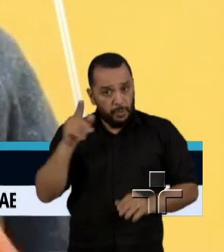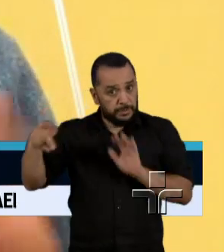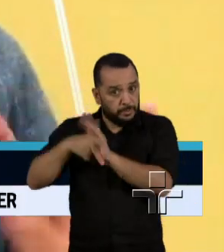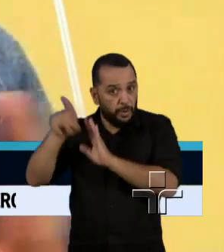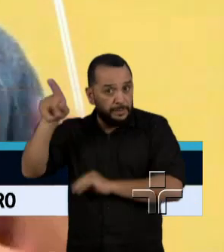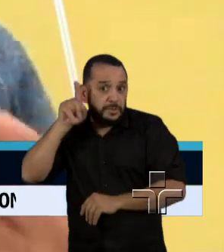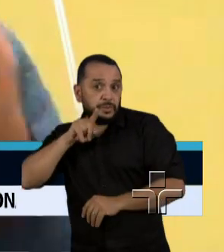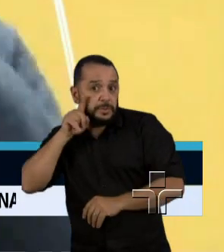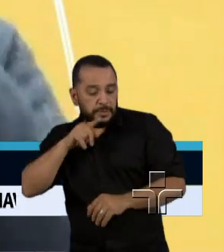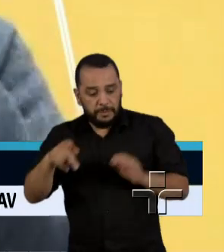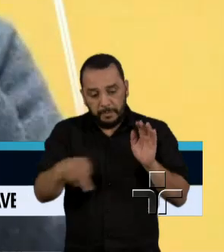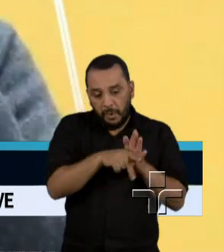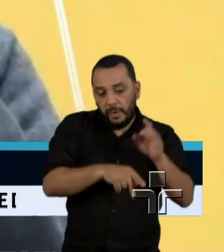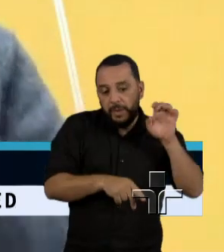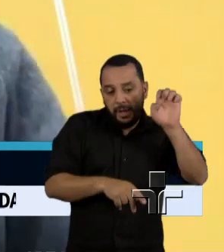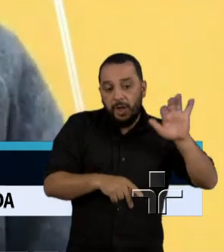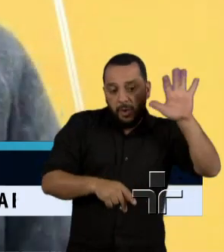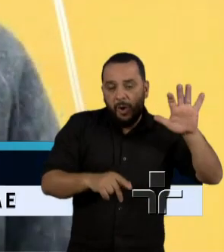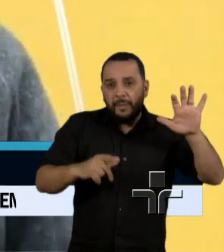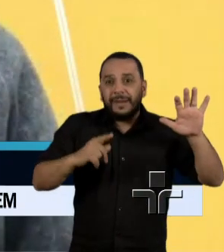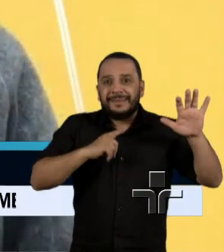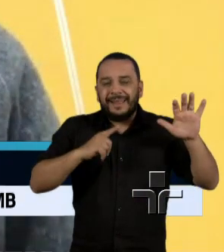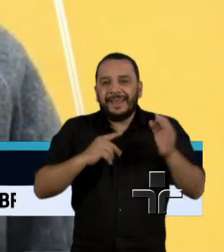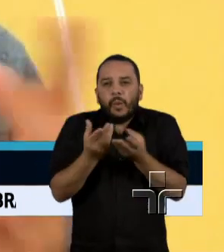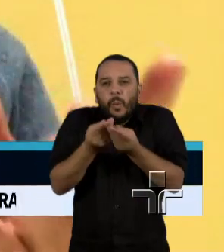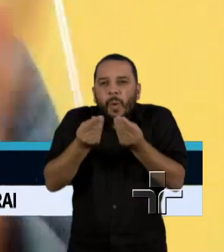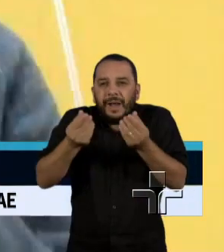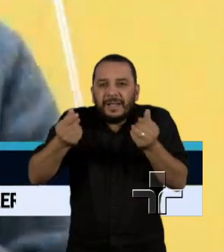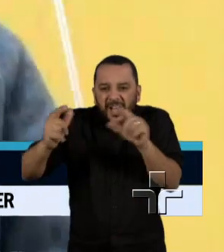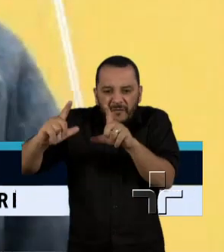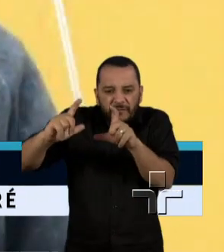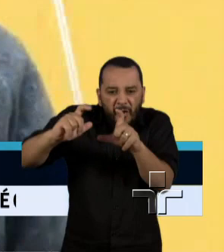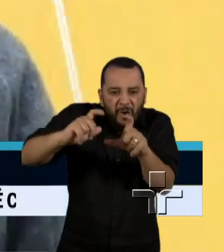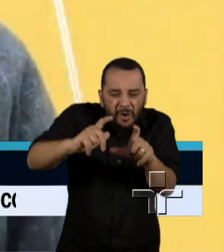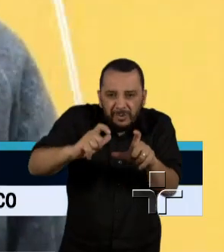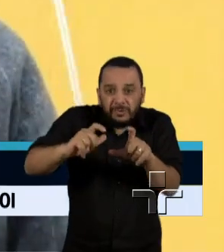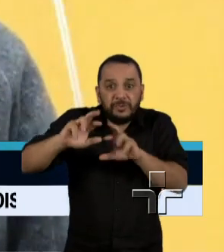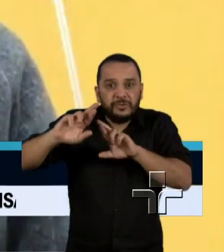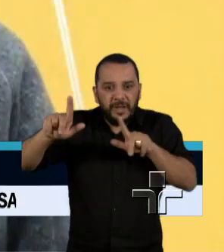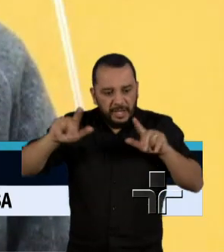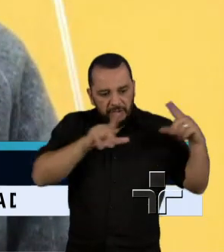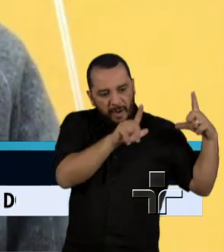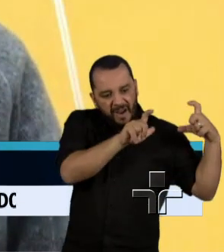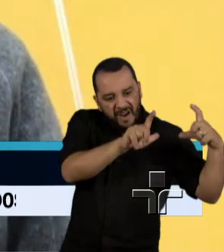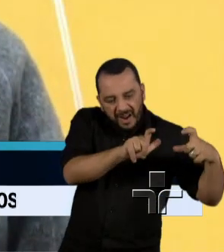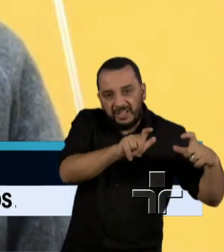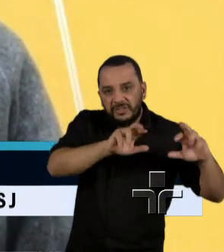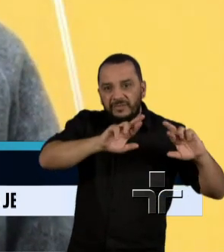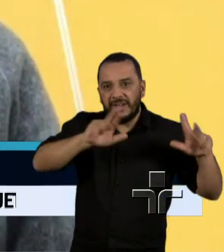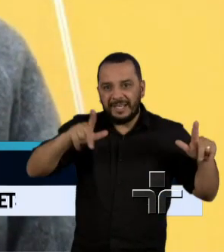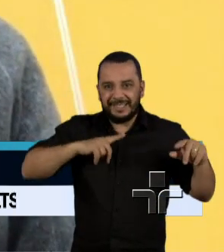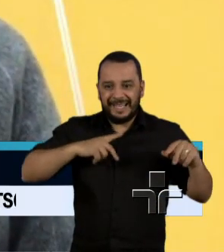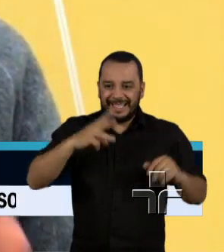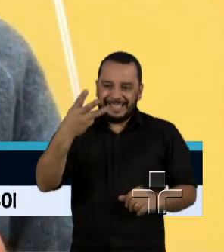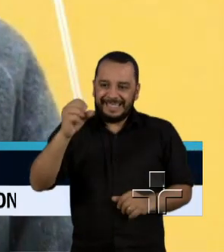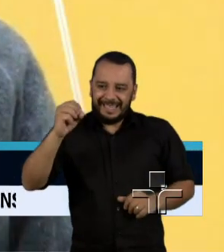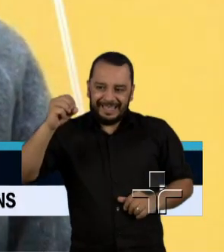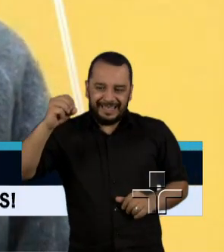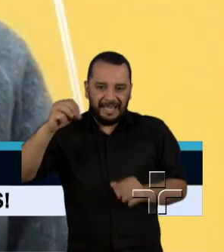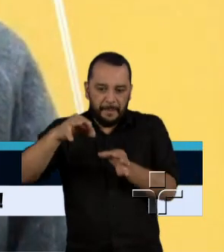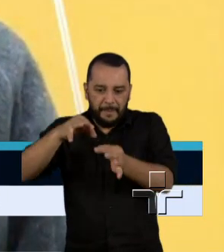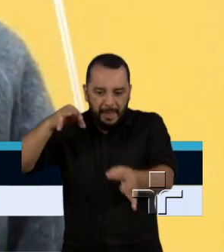com resoluções diferentes, 30 metros e 10 metros, e ele, com isso, ele